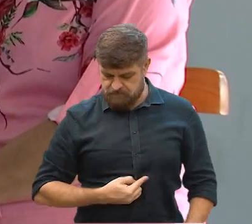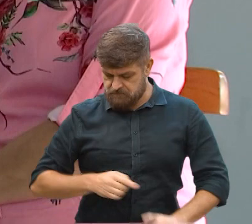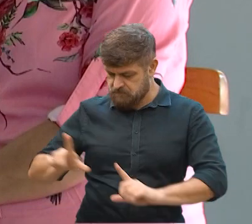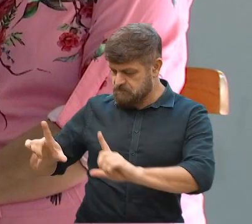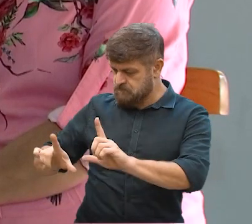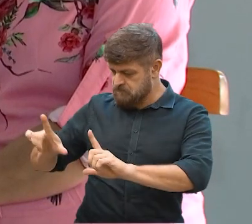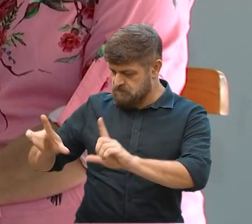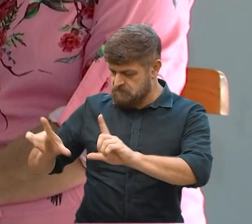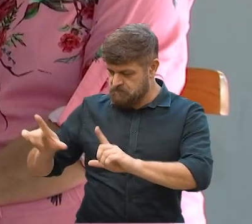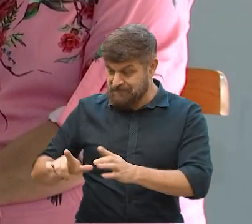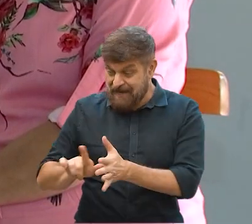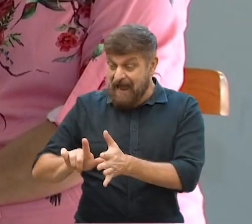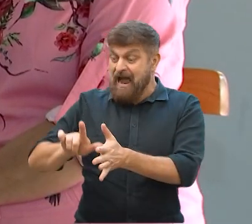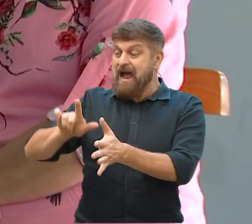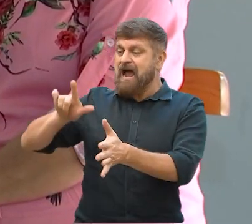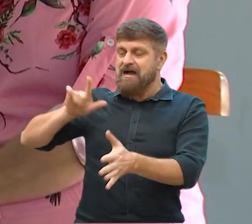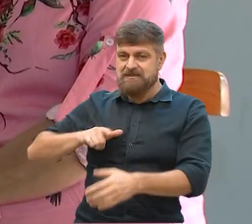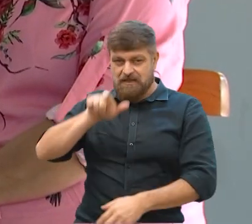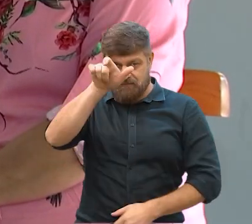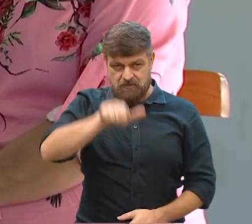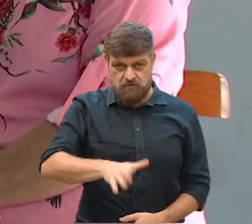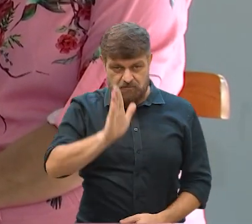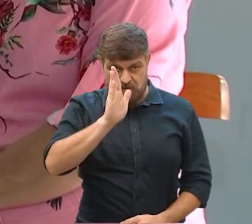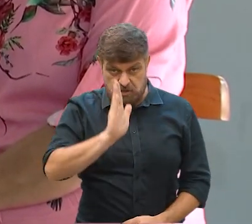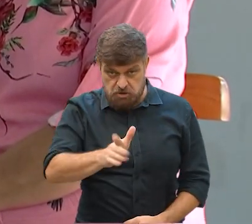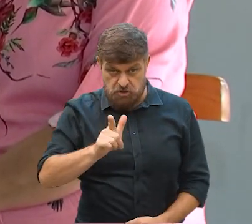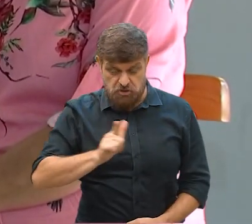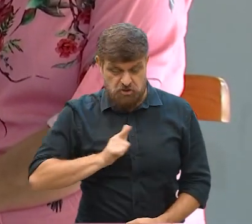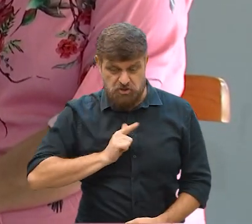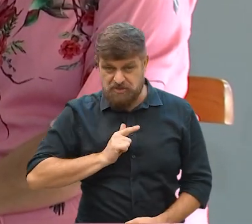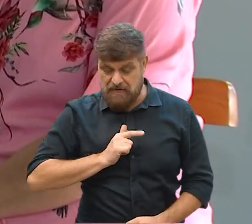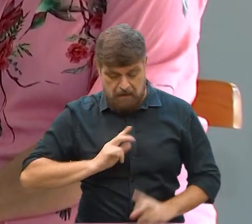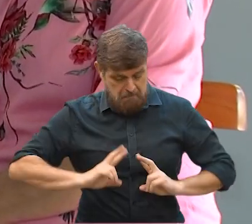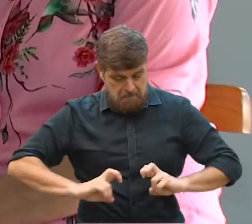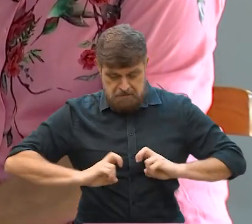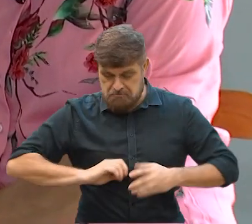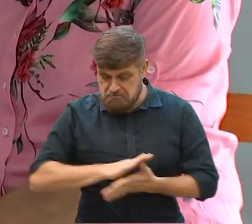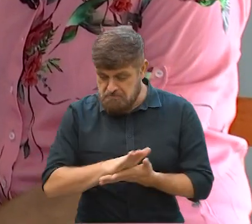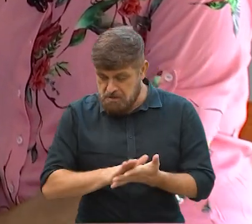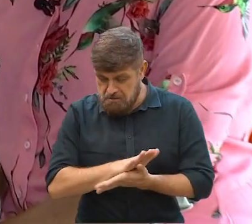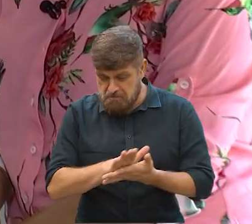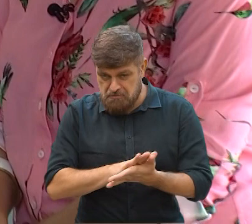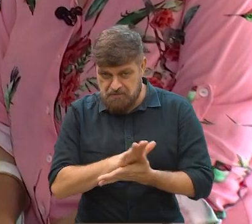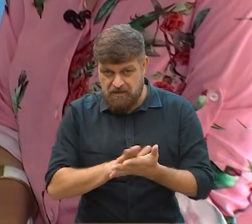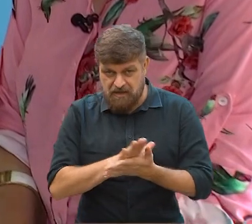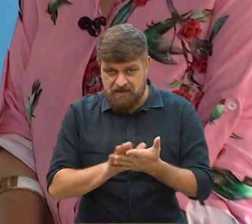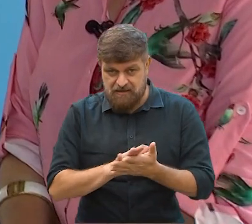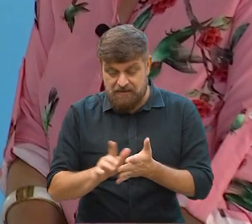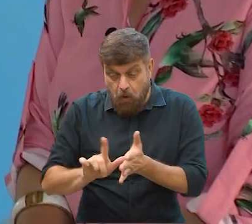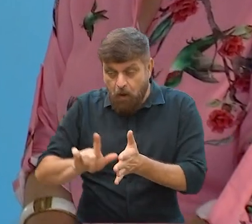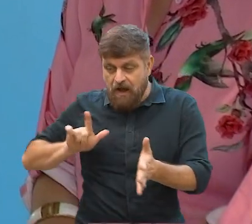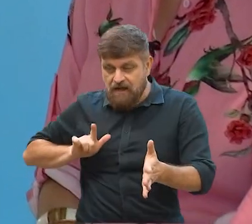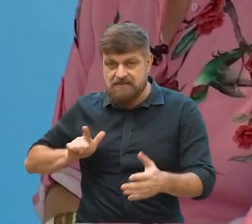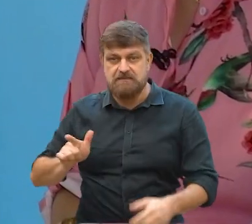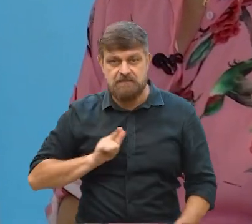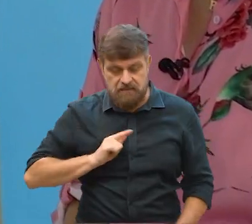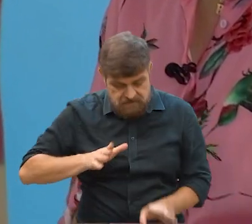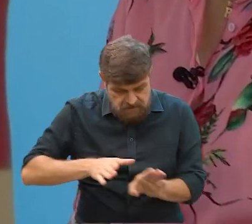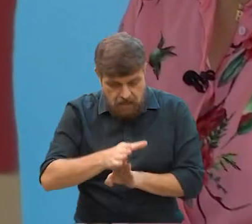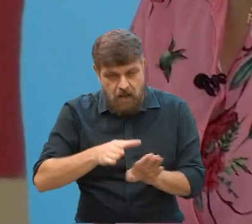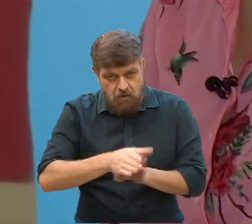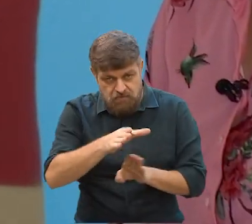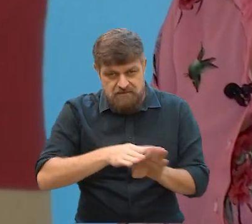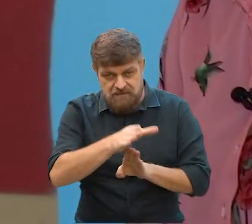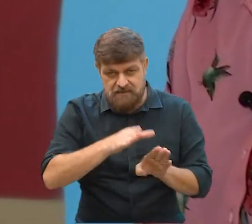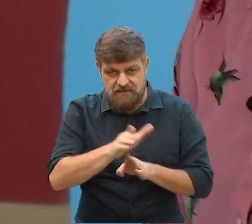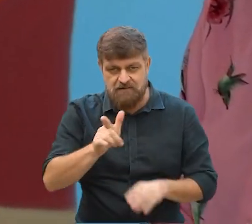como diagnóstico em pessoas que não têm nenhum tipo de sintomas, para fazer o diagnóstico precoce, tem sido